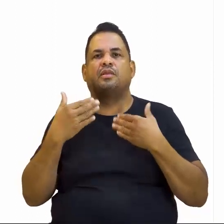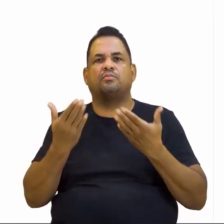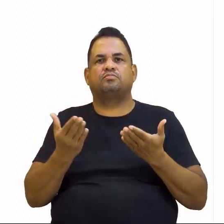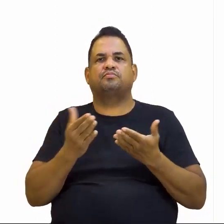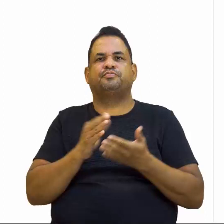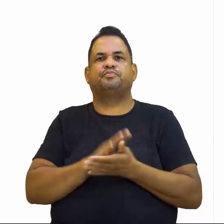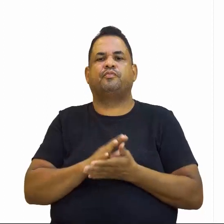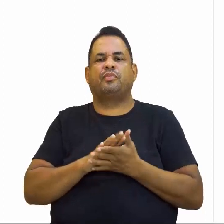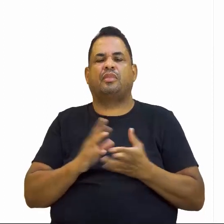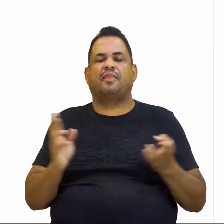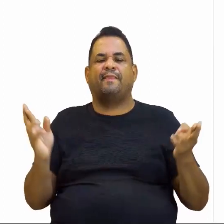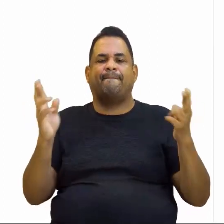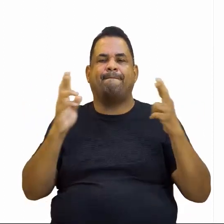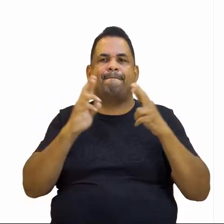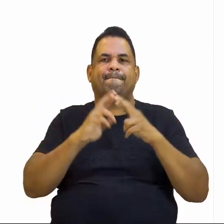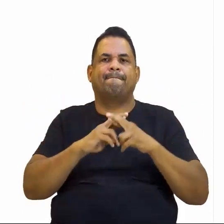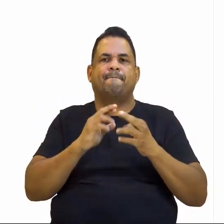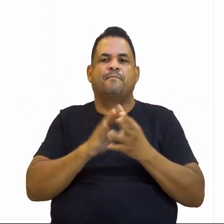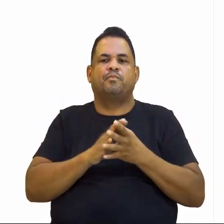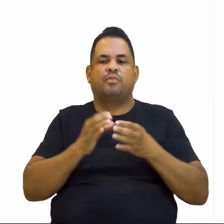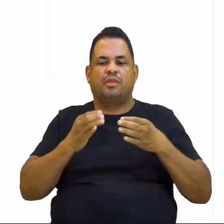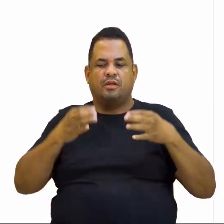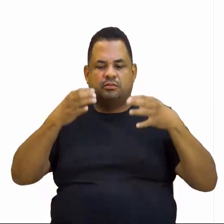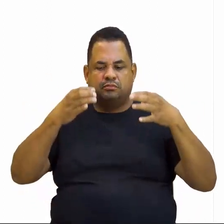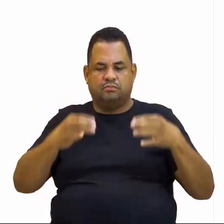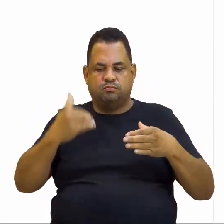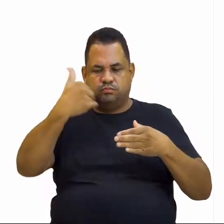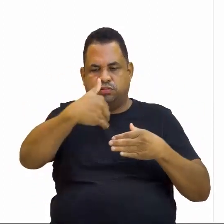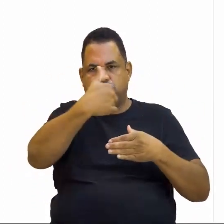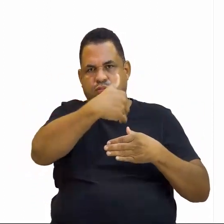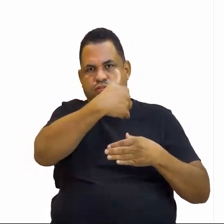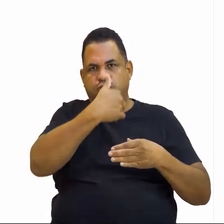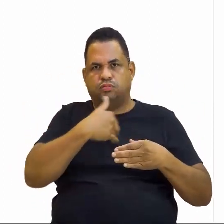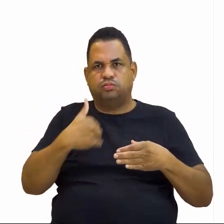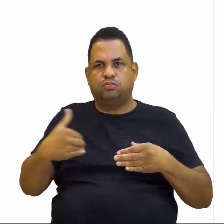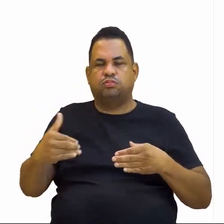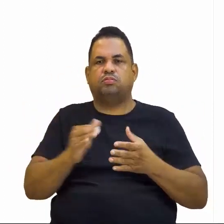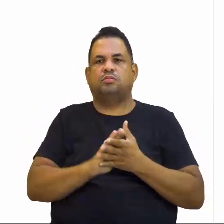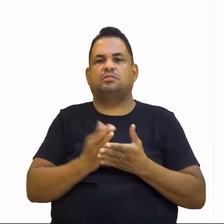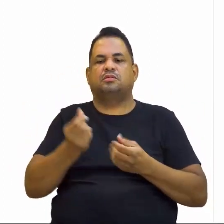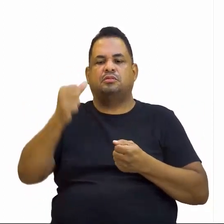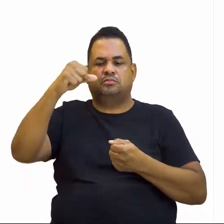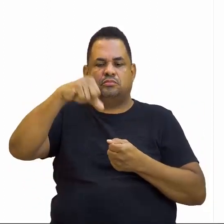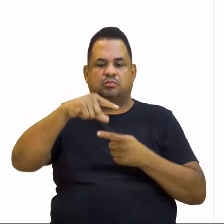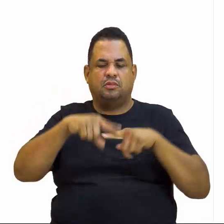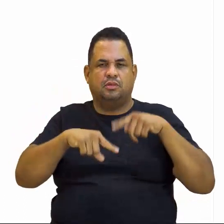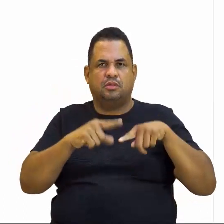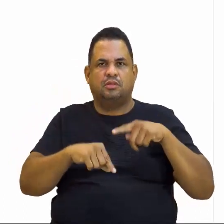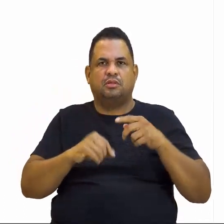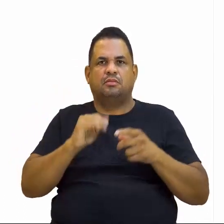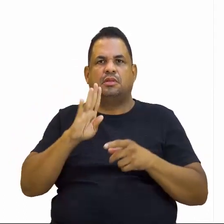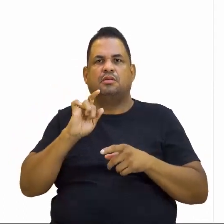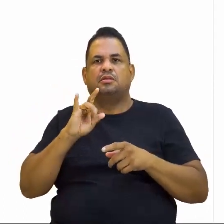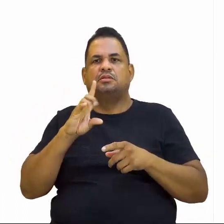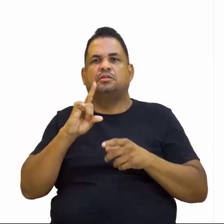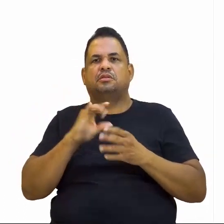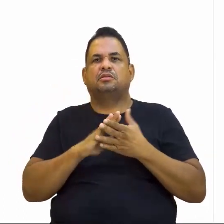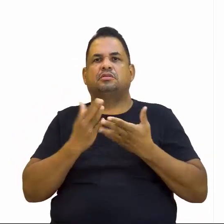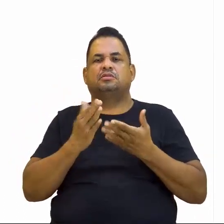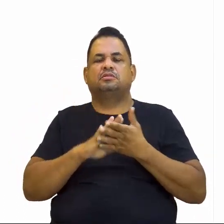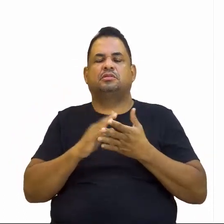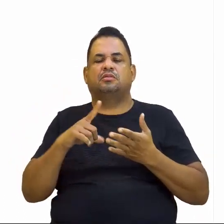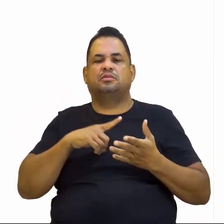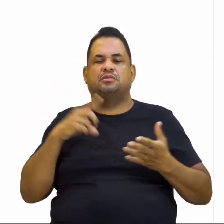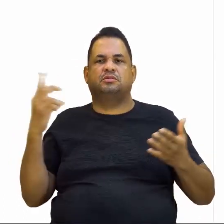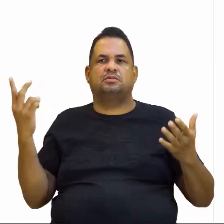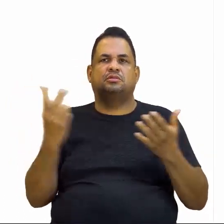a reação da formação do bolo, que você já está assando ele, você já colocou o bicarbonato de sódio, ele vai sofrer uma reação